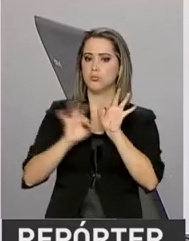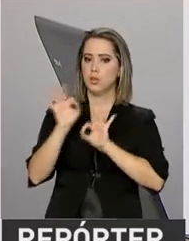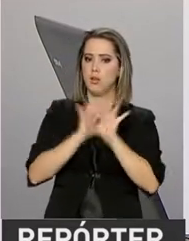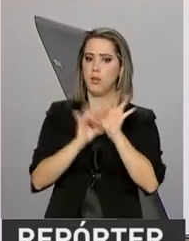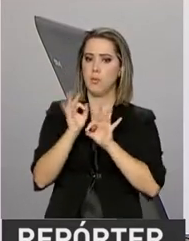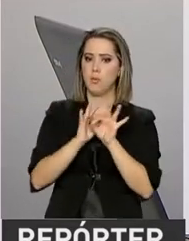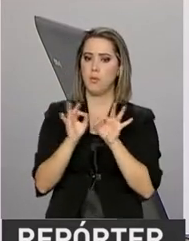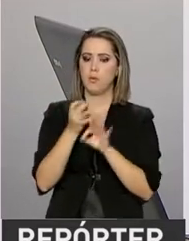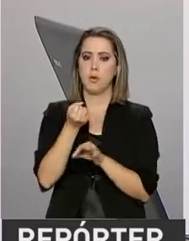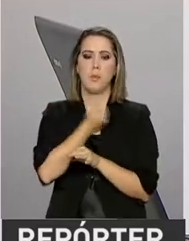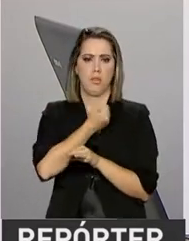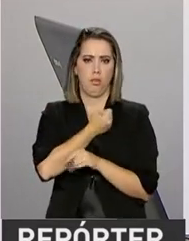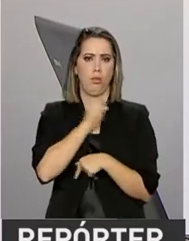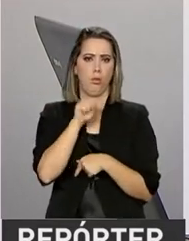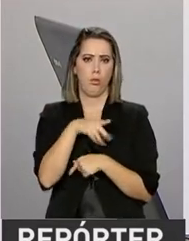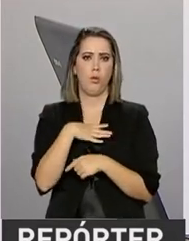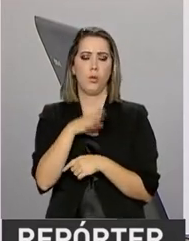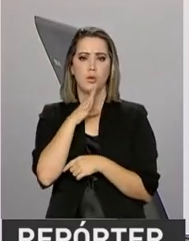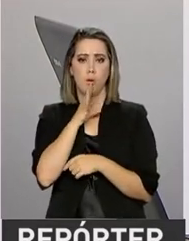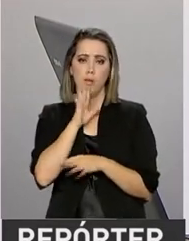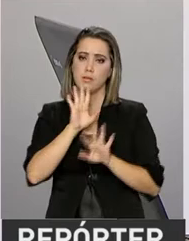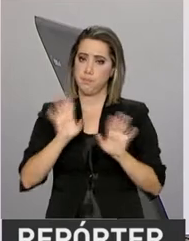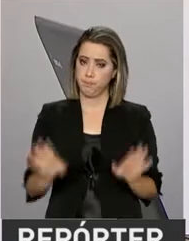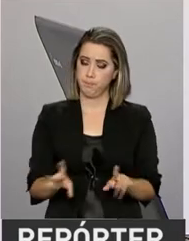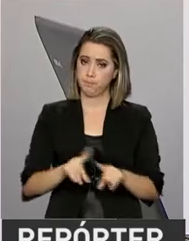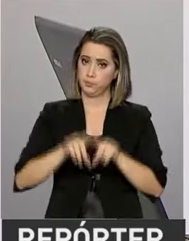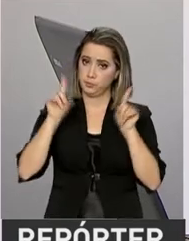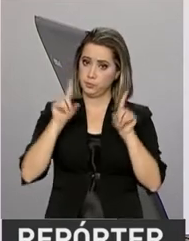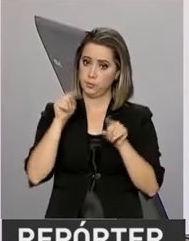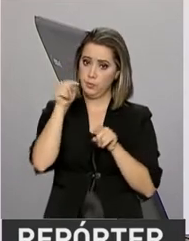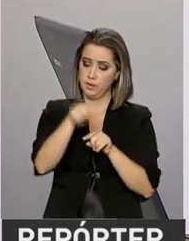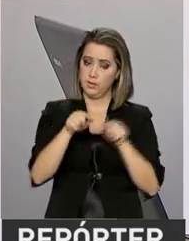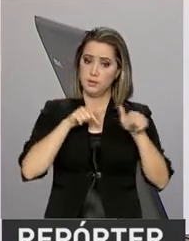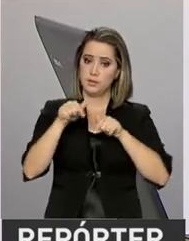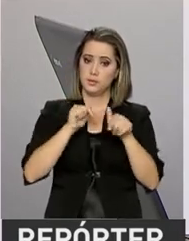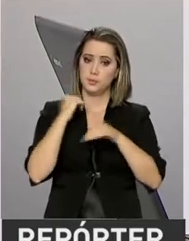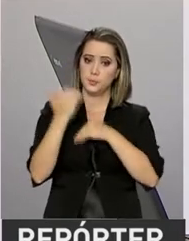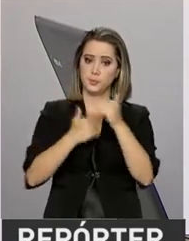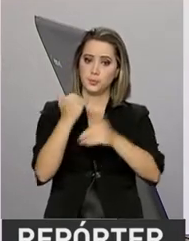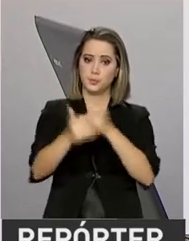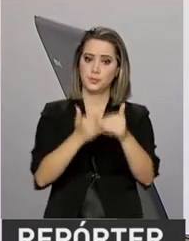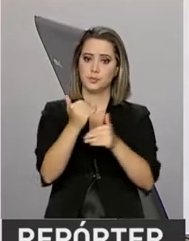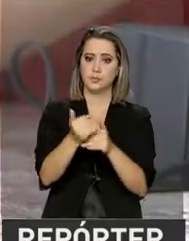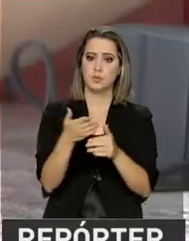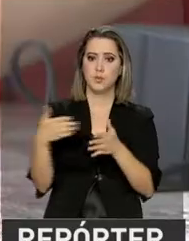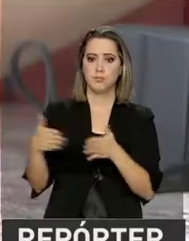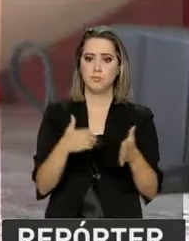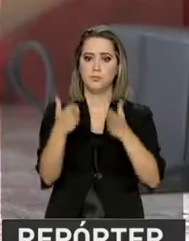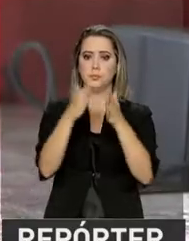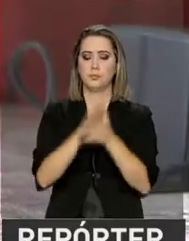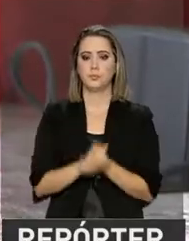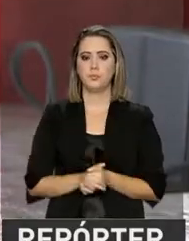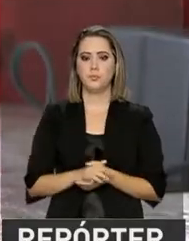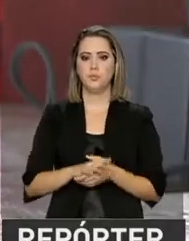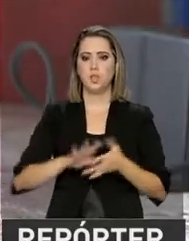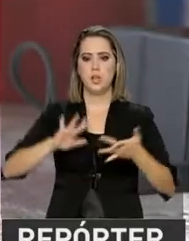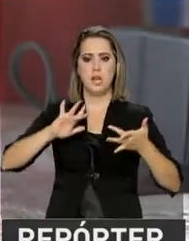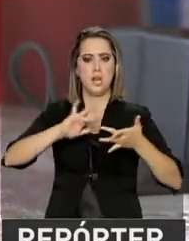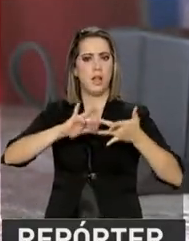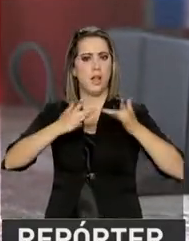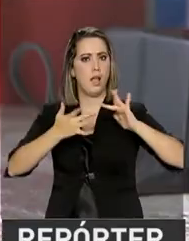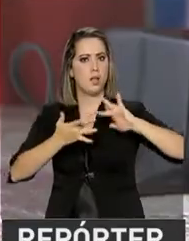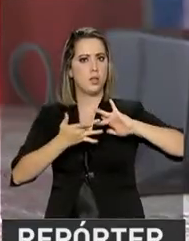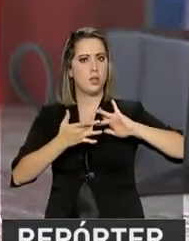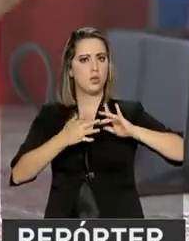ponto e adquirindo nosso conhecimento. E aí, desse trabalho, desencadeou no carrinho. Ligações,